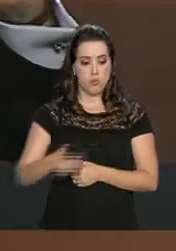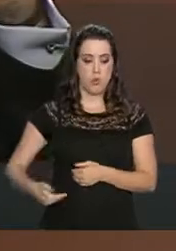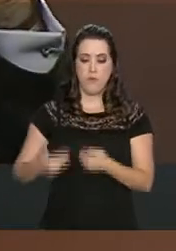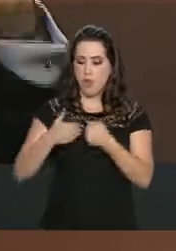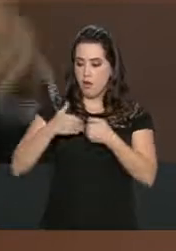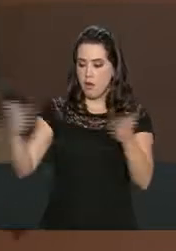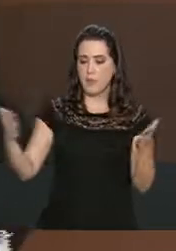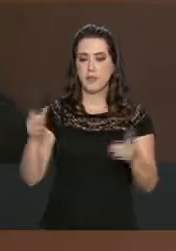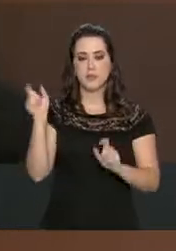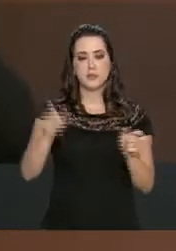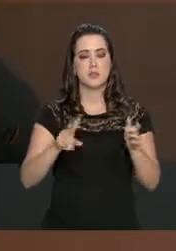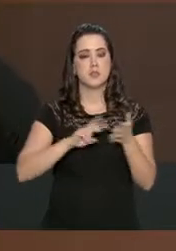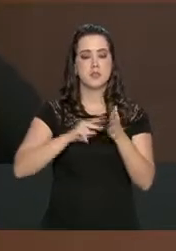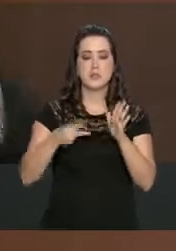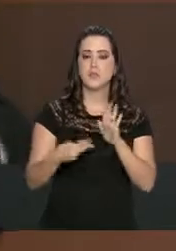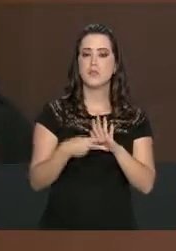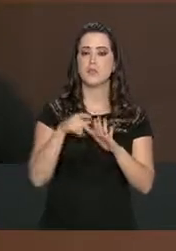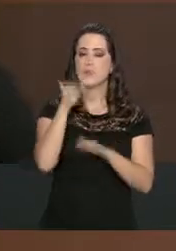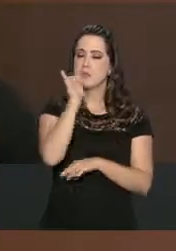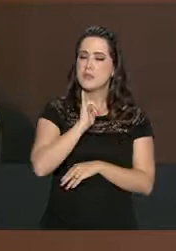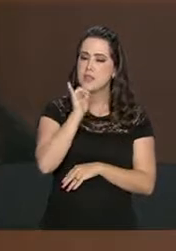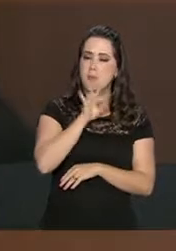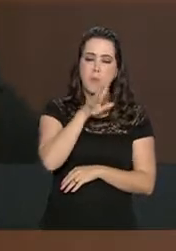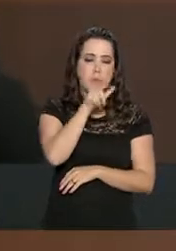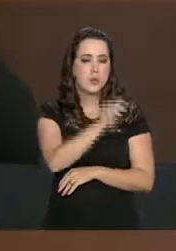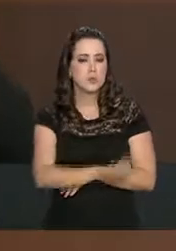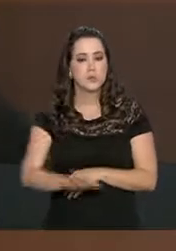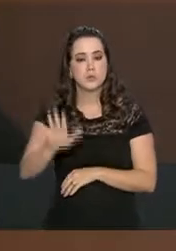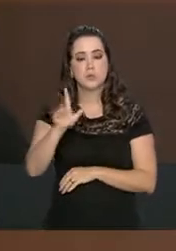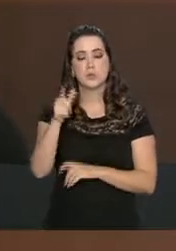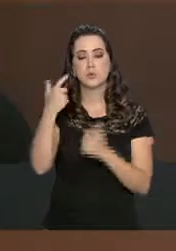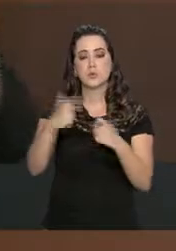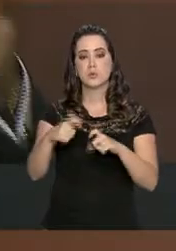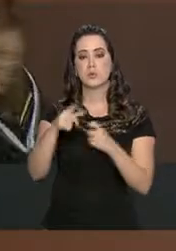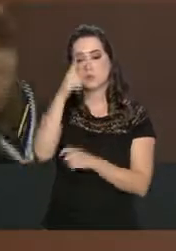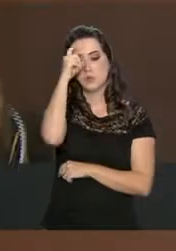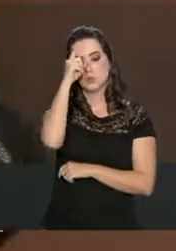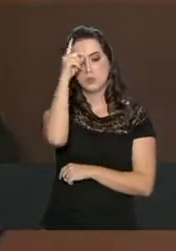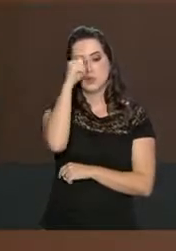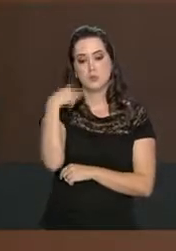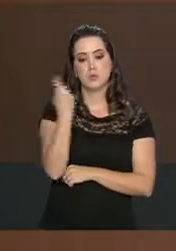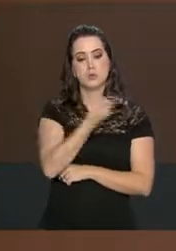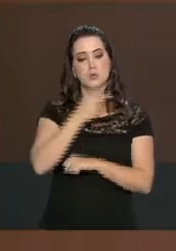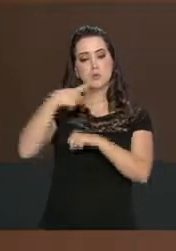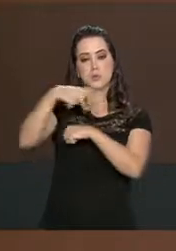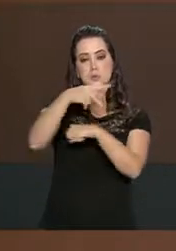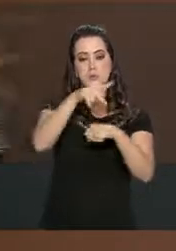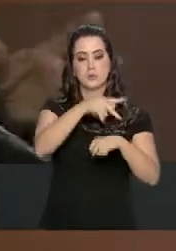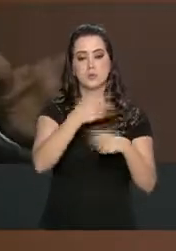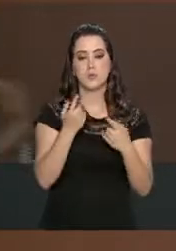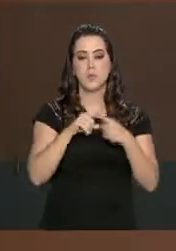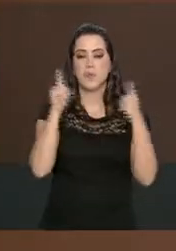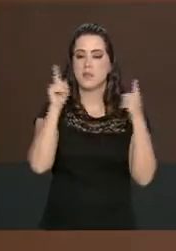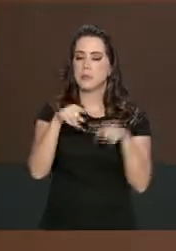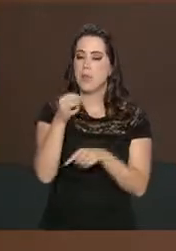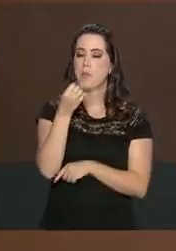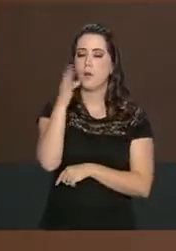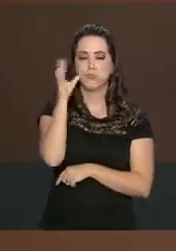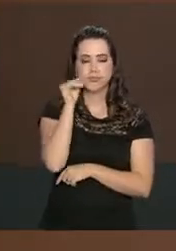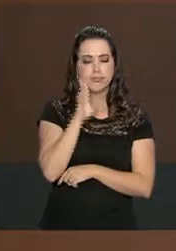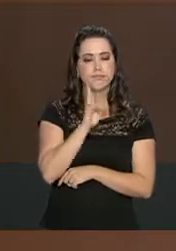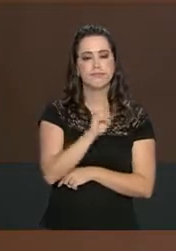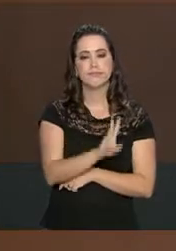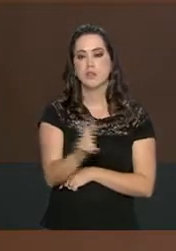hospital público será um exemplo para todos os hospitais públicos do nosso país. Mas é interessante que